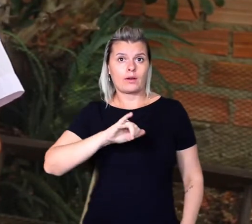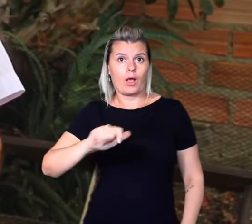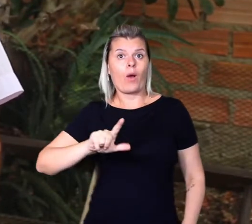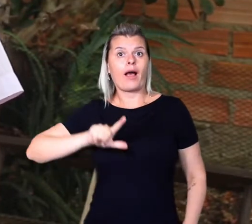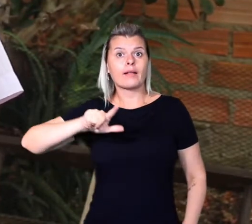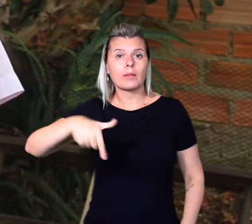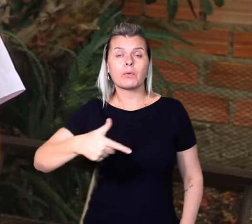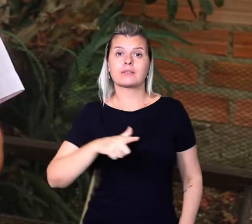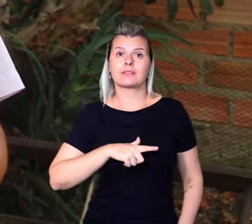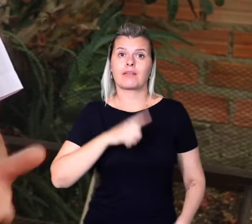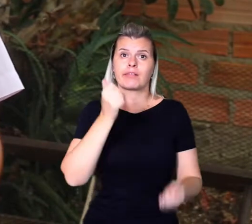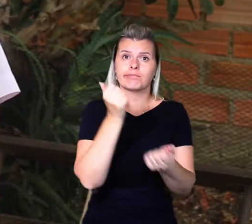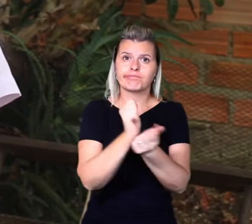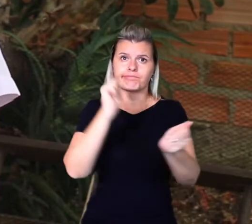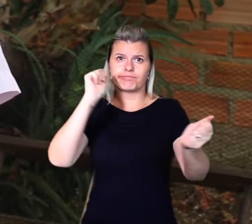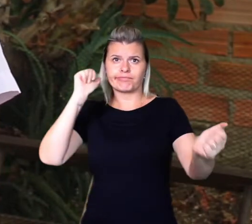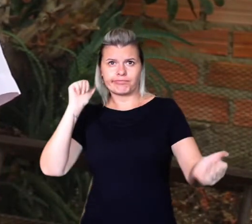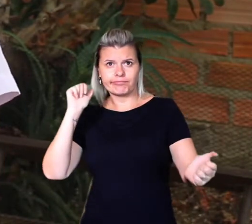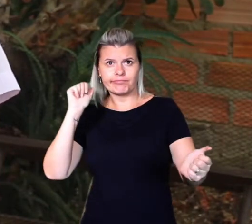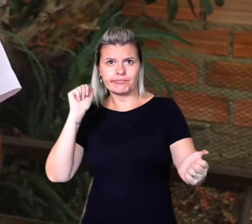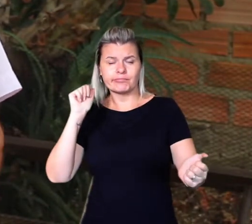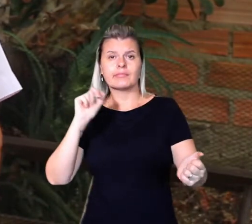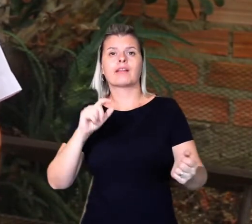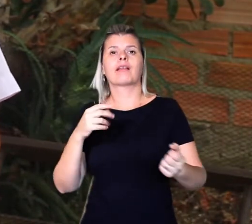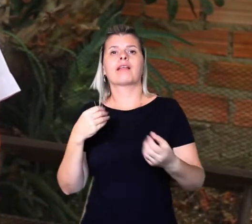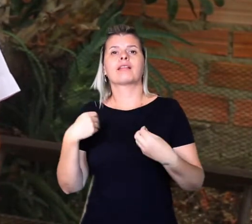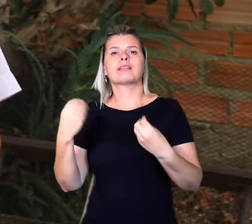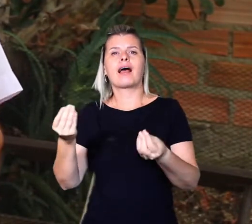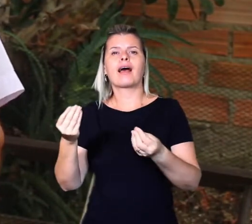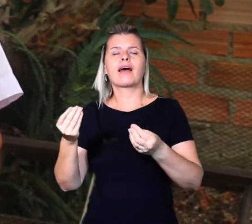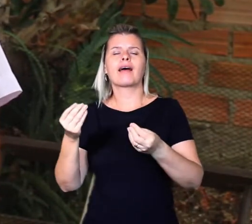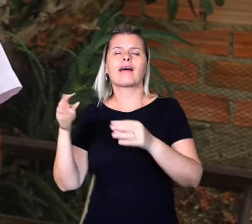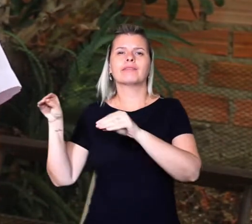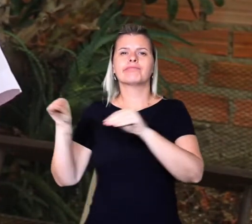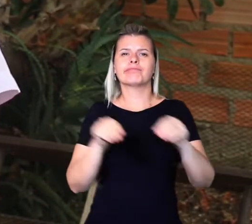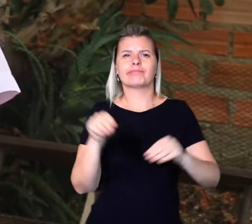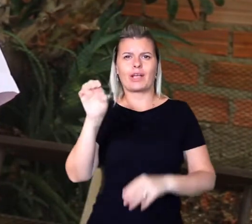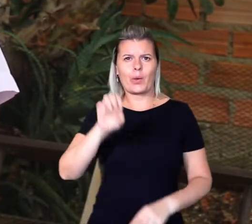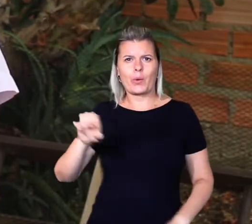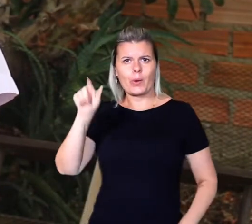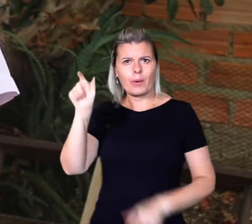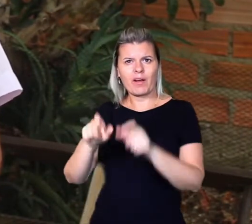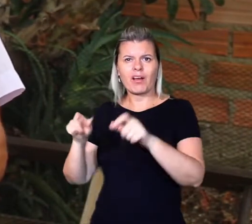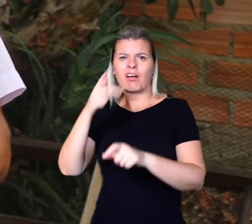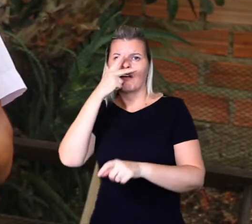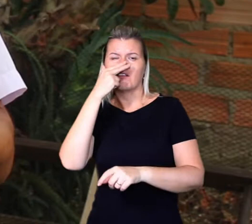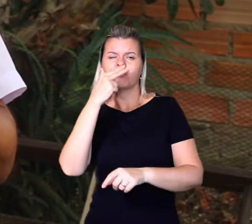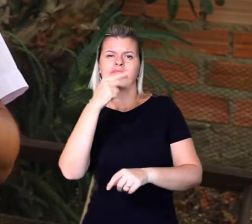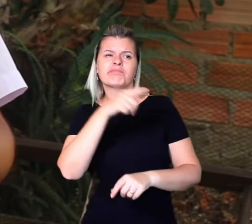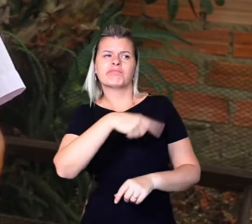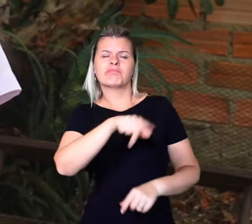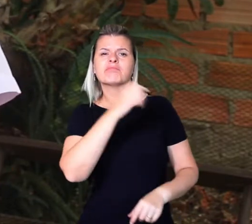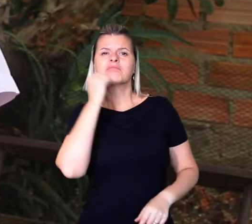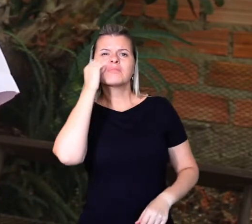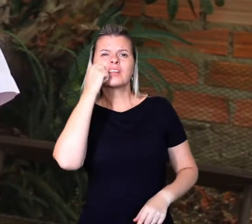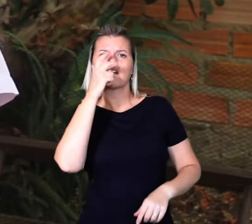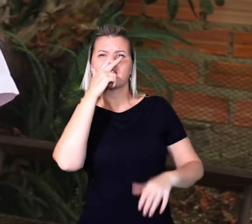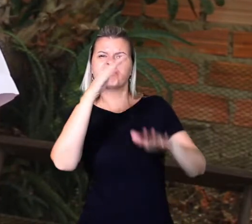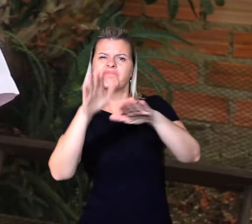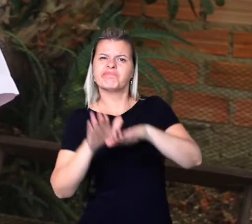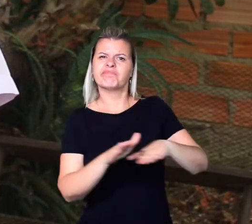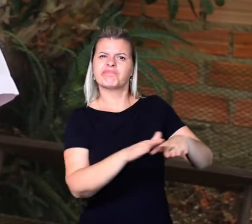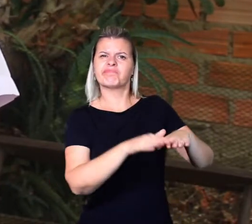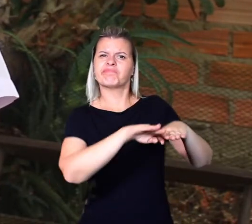que se é promovida a imigração europeia, os negros vão ser colocados no segundo plano e marginalizados em termos